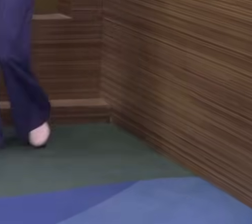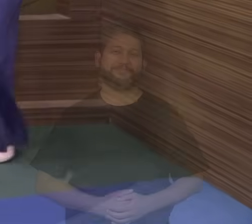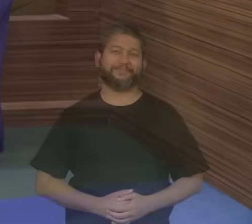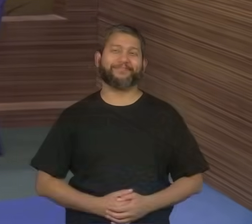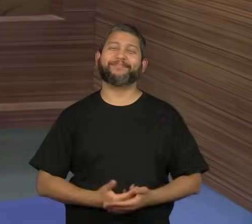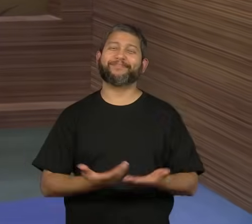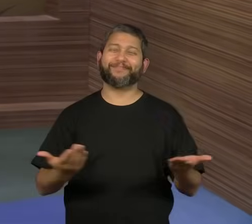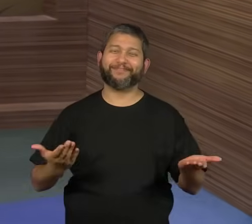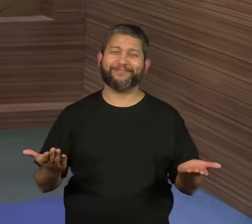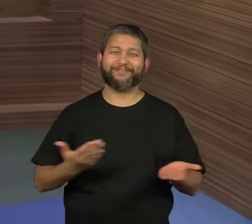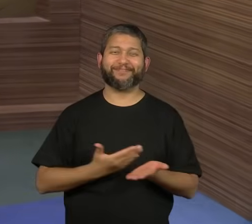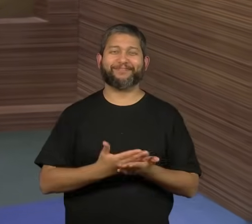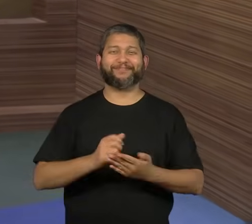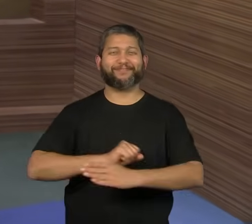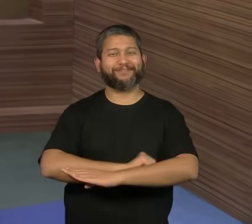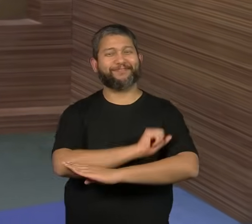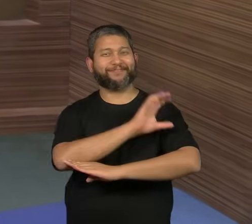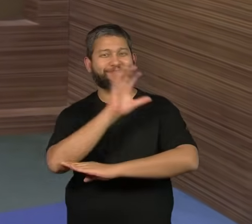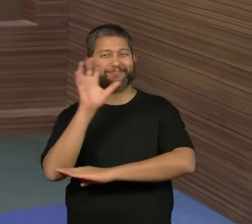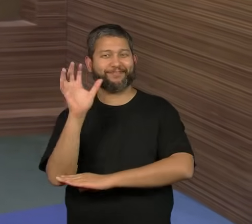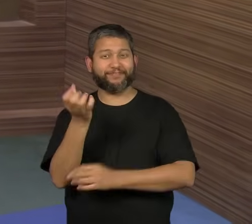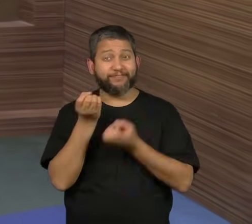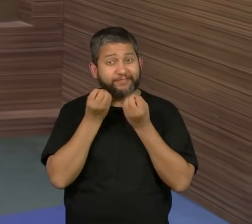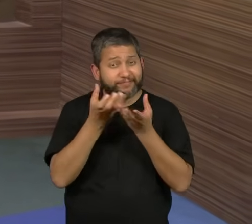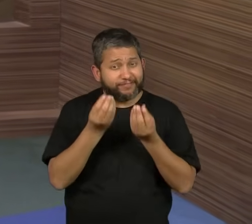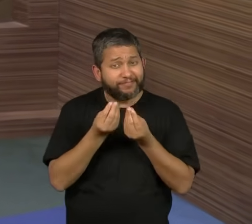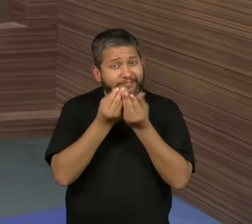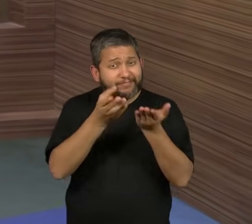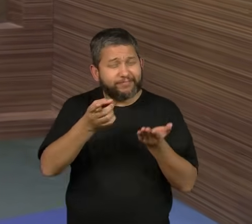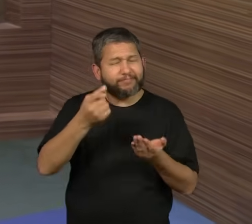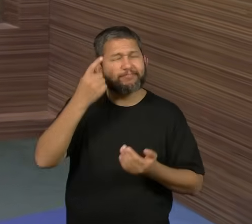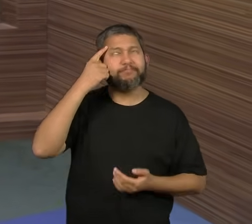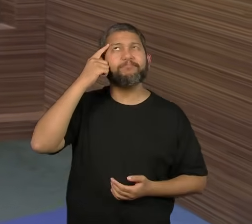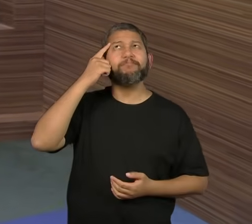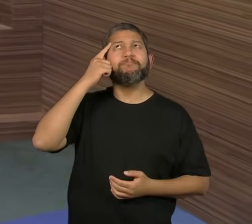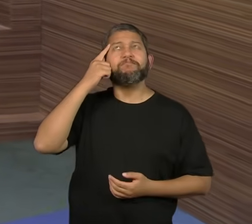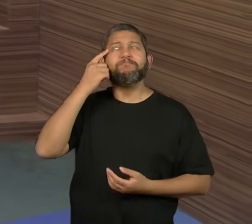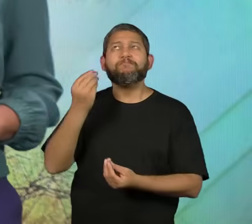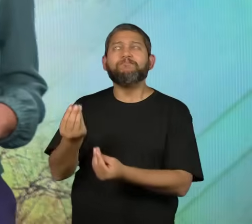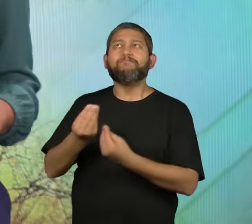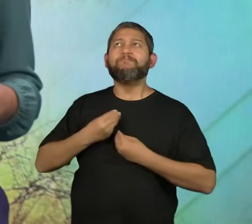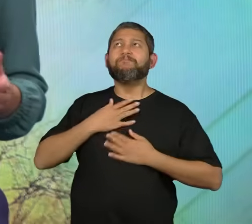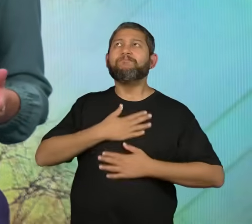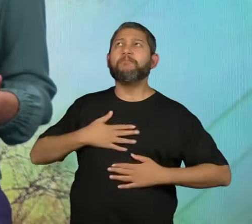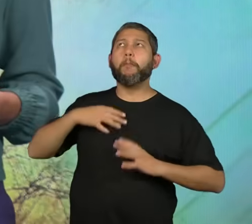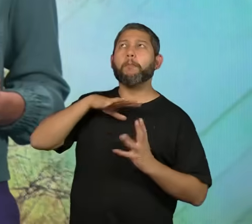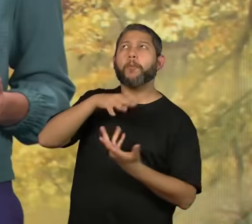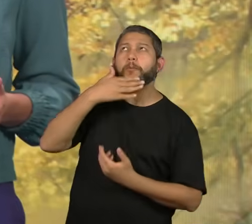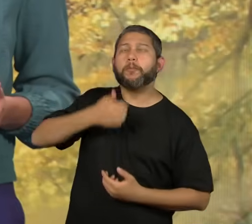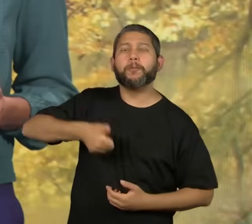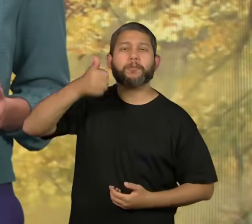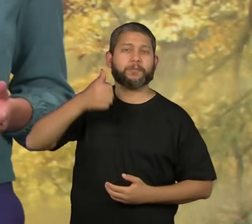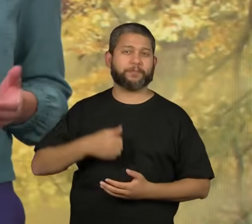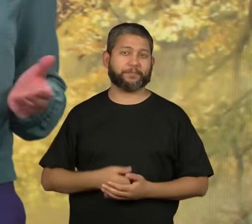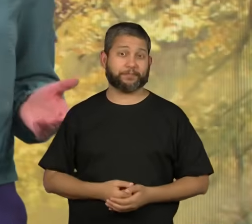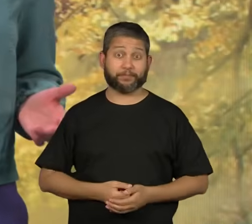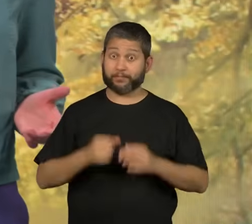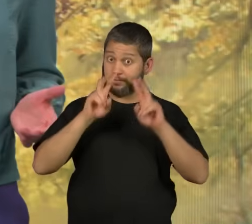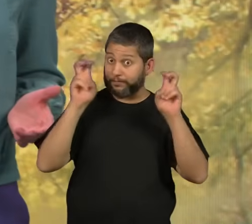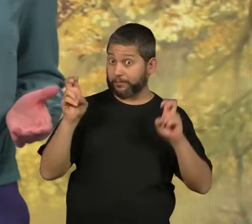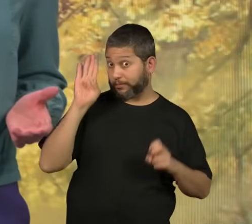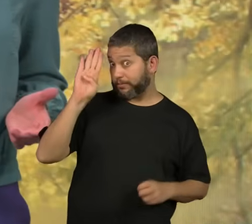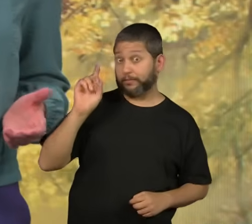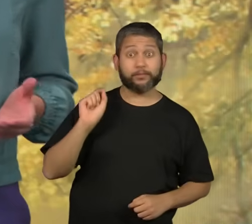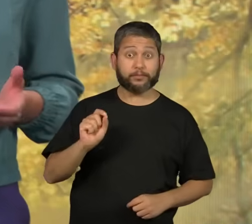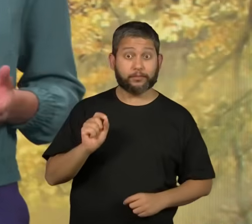Está no ar o Repórter Eco, com informações para inspirar a criação de um mundo melhor. Nossos temas principais: a